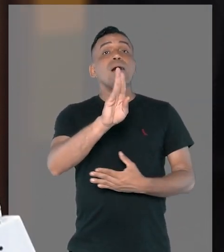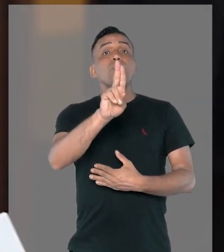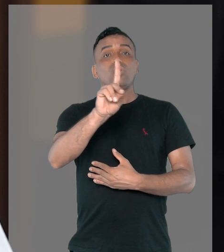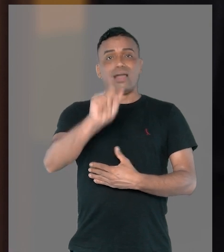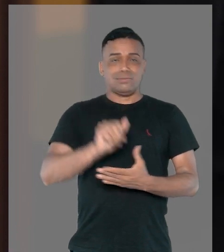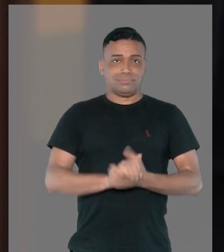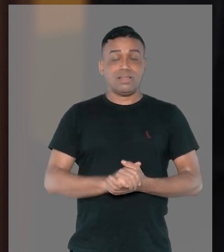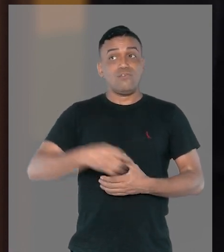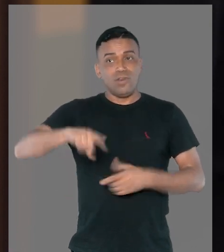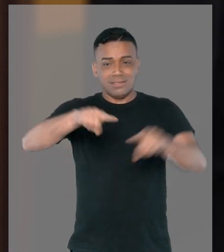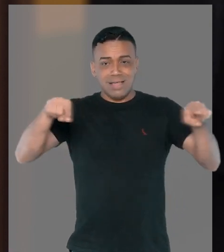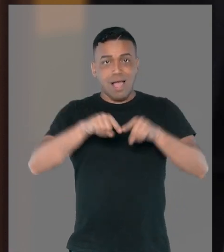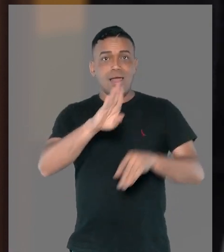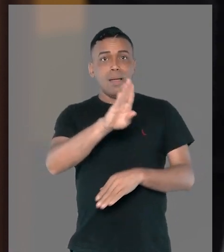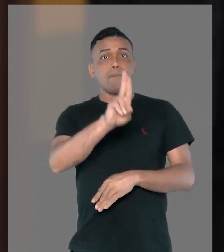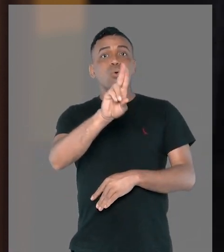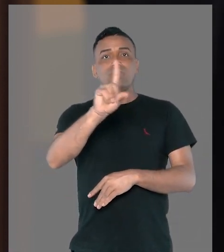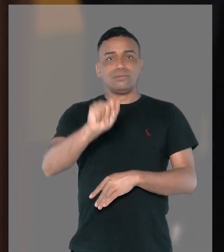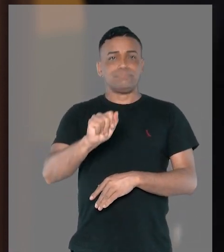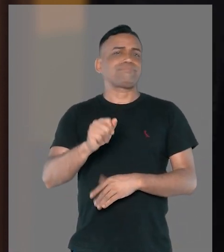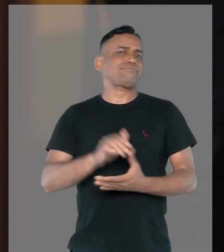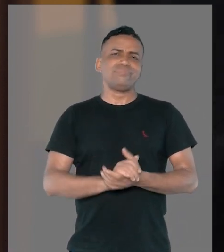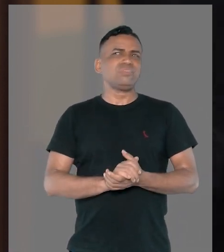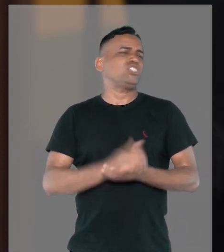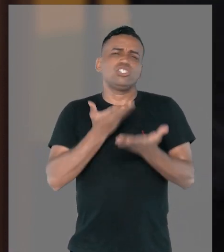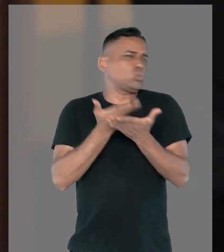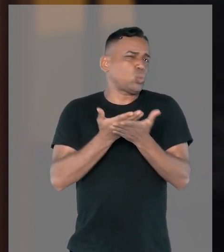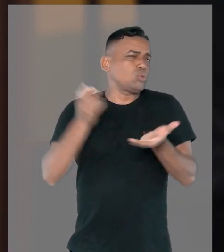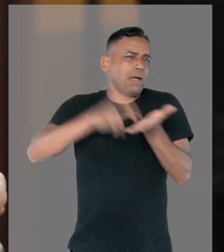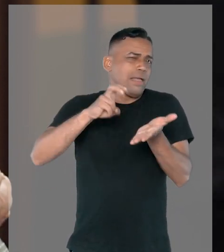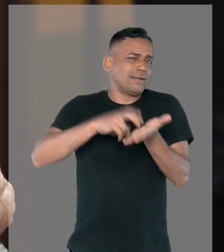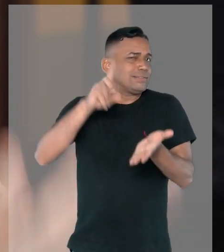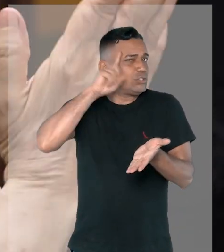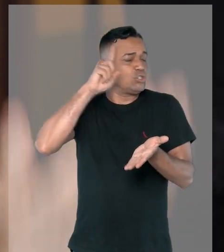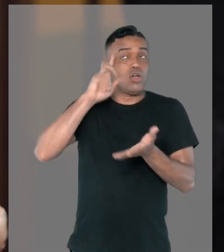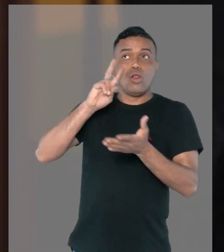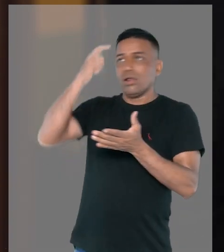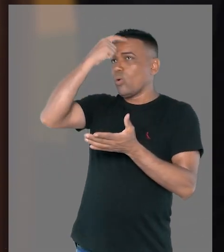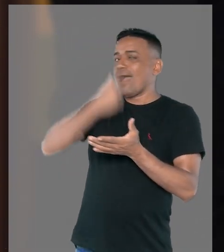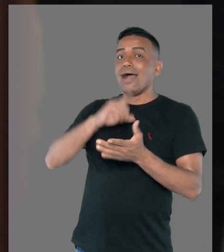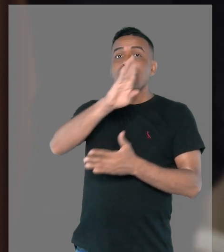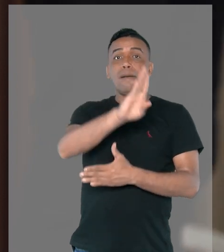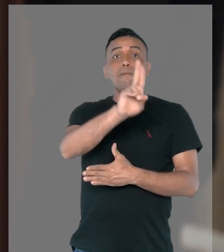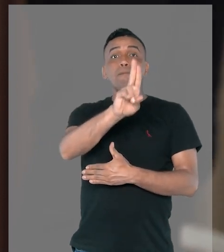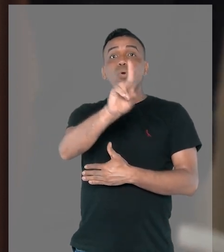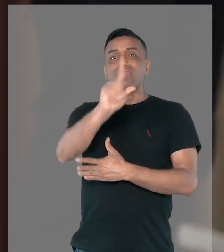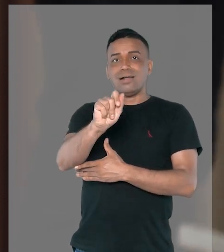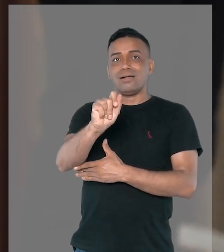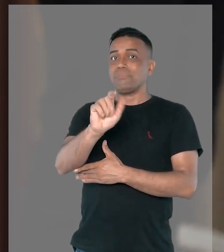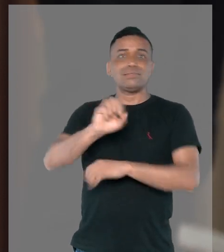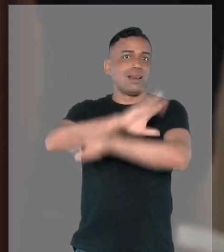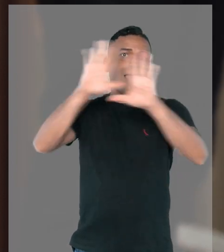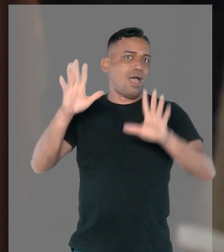ia na sala de Buda, tínhamos liturgias todas as manhãs, e eu ficava olhando para a cara do Buda no altar. Claro que não era isso que ela